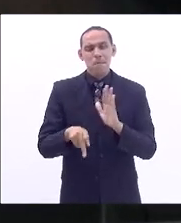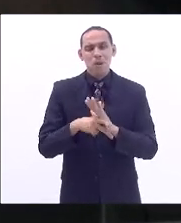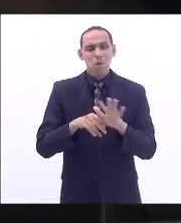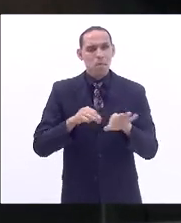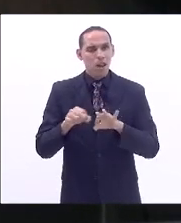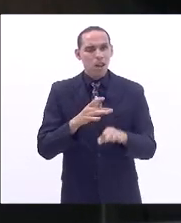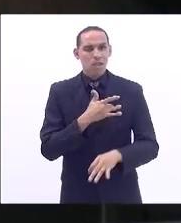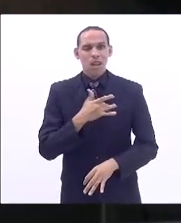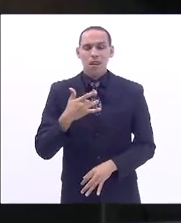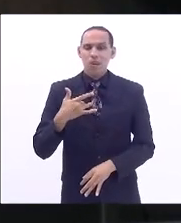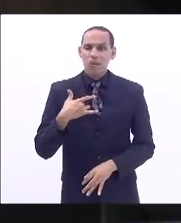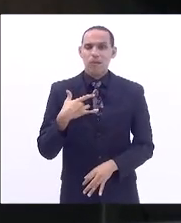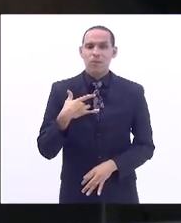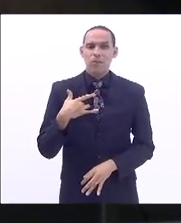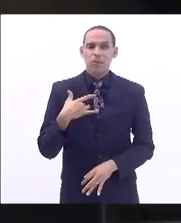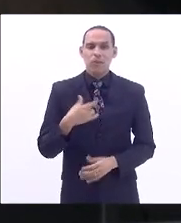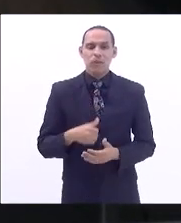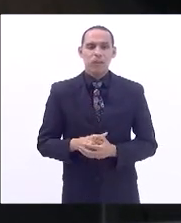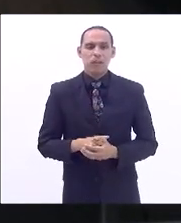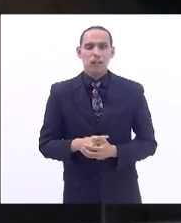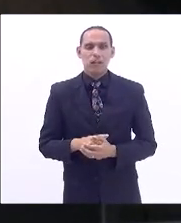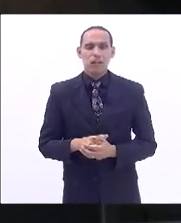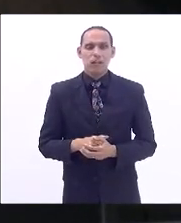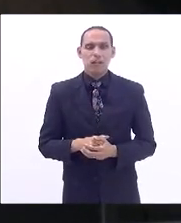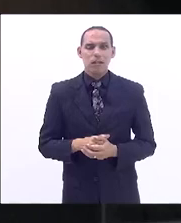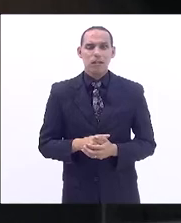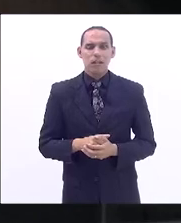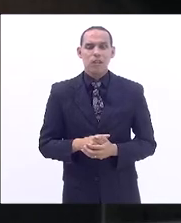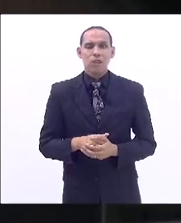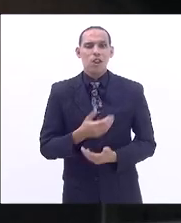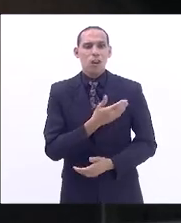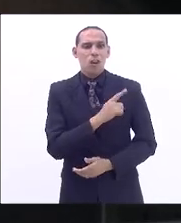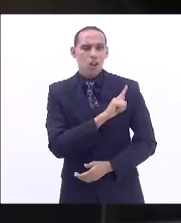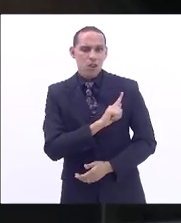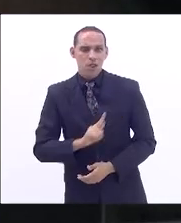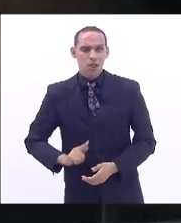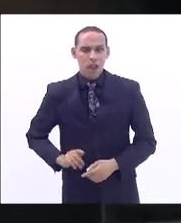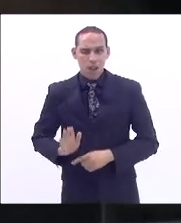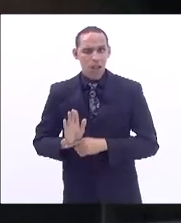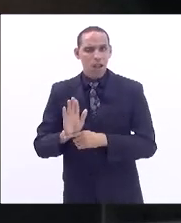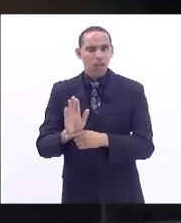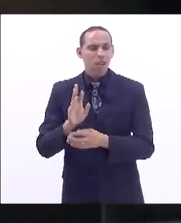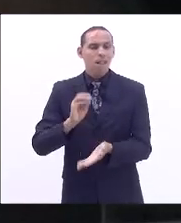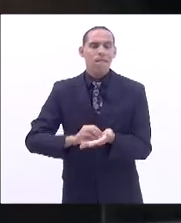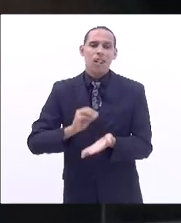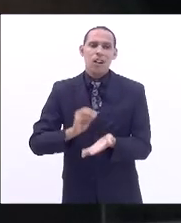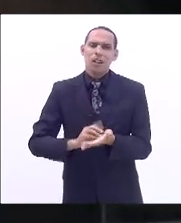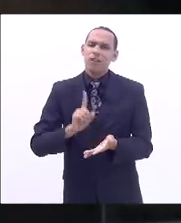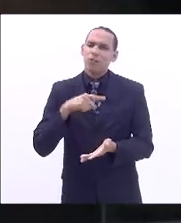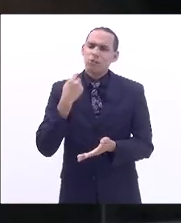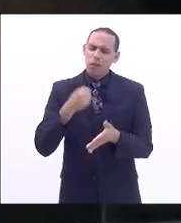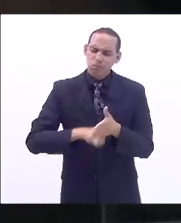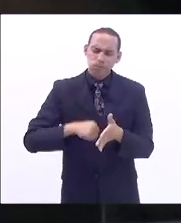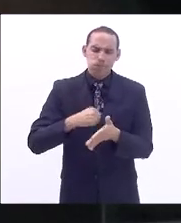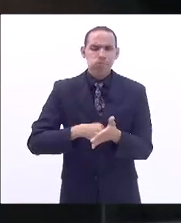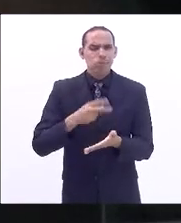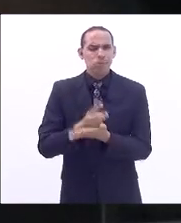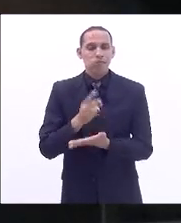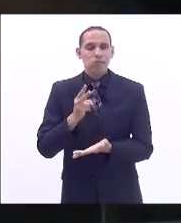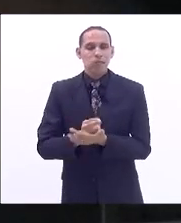de saúde que não foram viabilizados pelo Governador e a gente tem que brigar muito